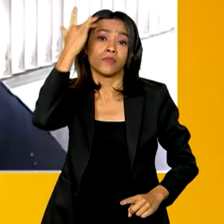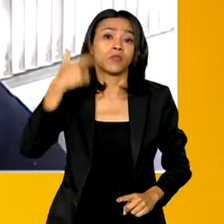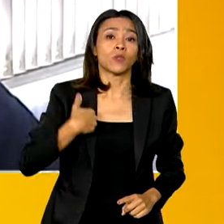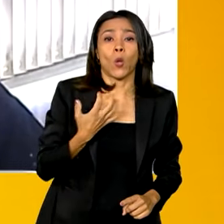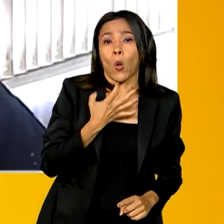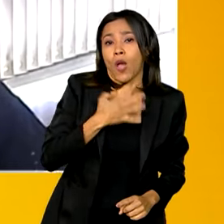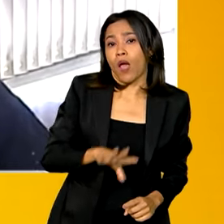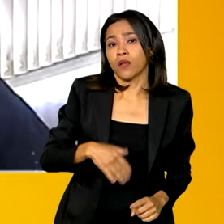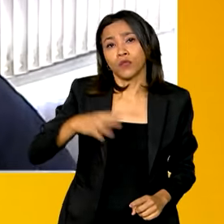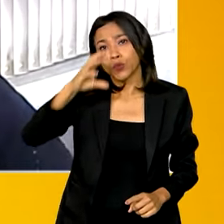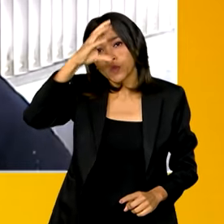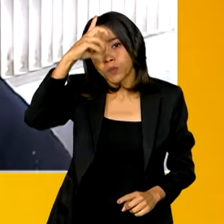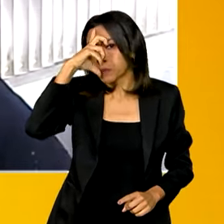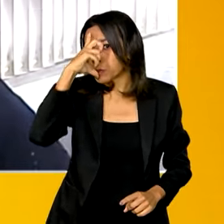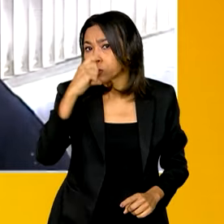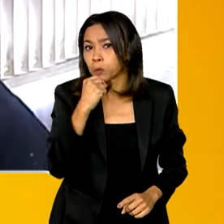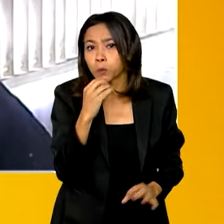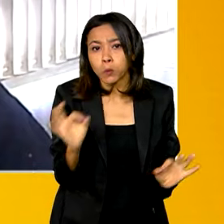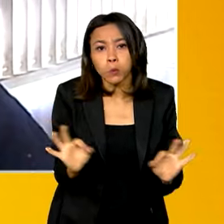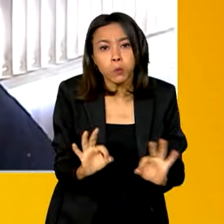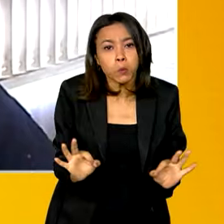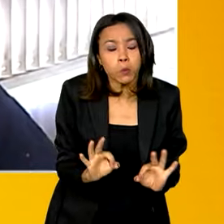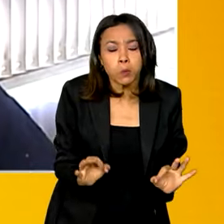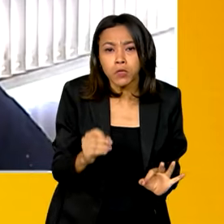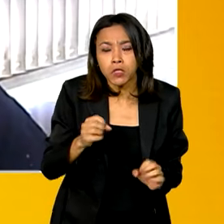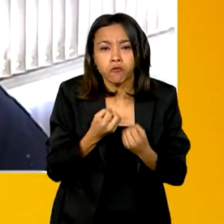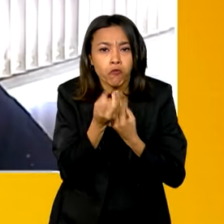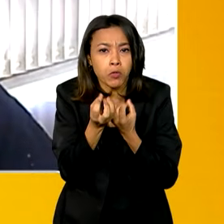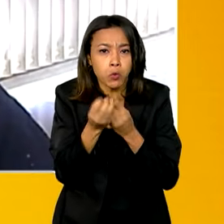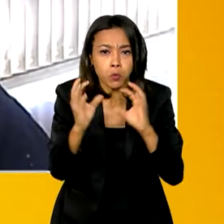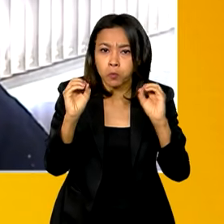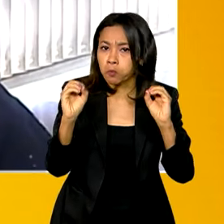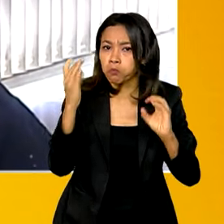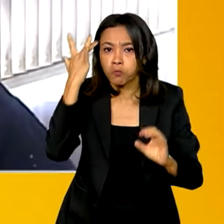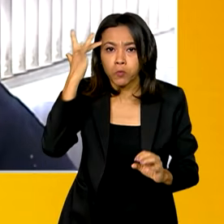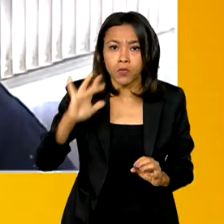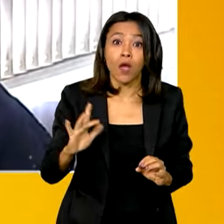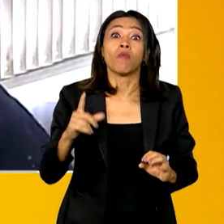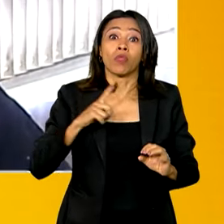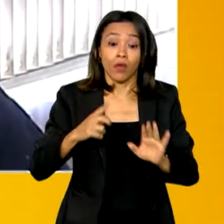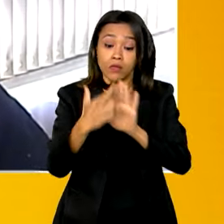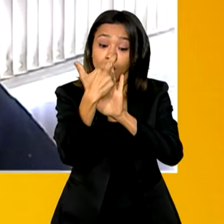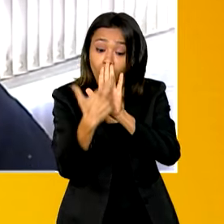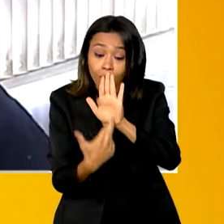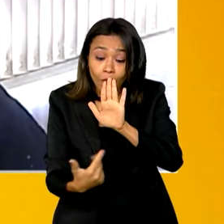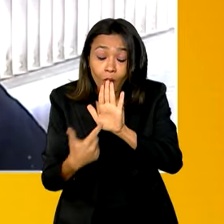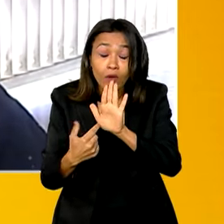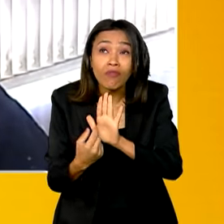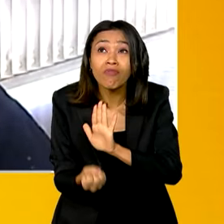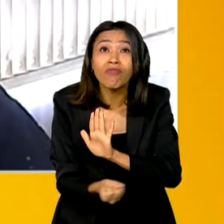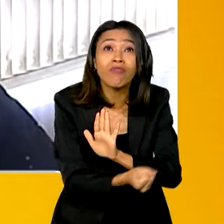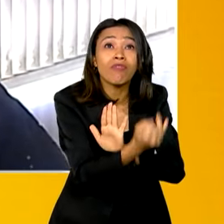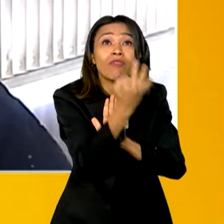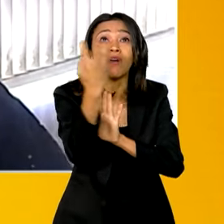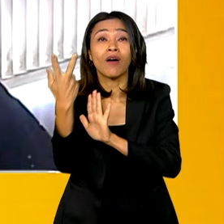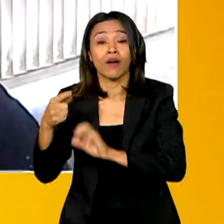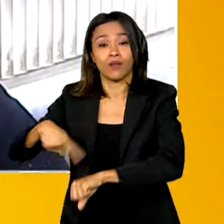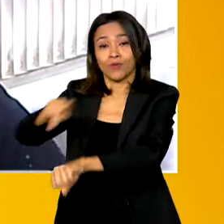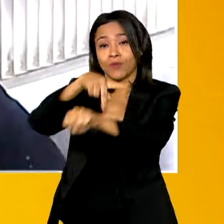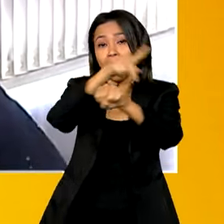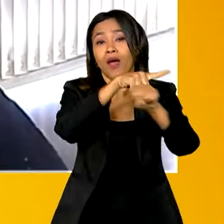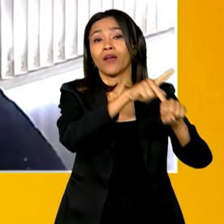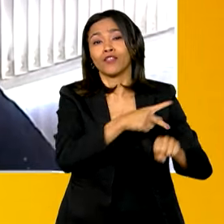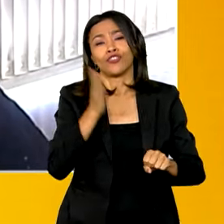das informações. Os relatórios de transparência, que já são adotados em muitos países, eles têm essa função